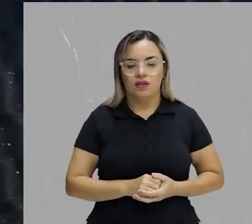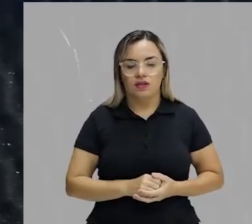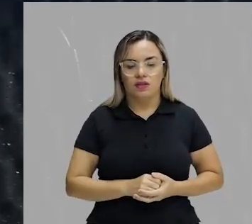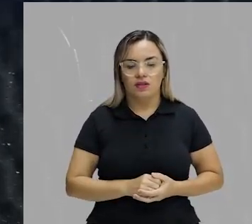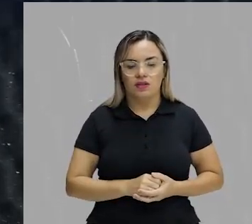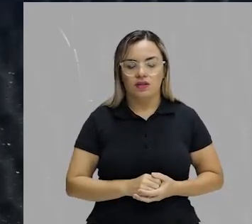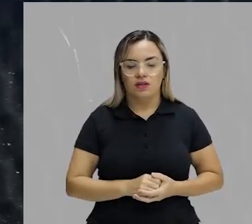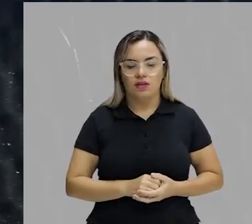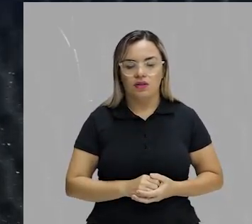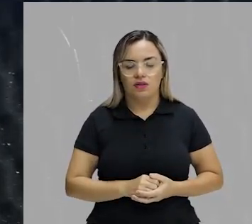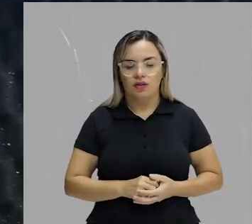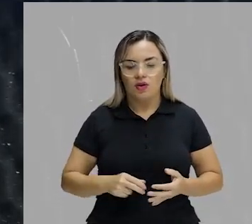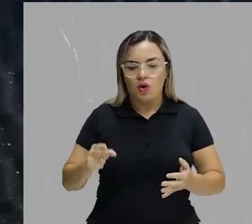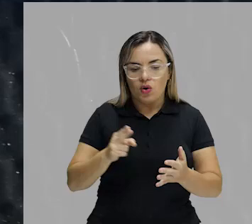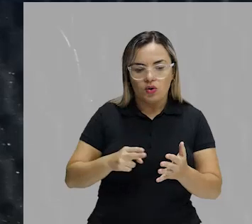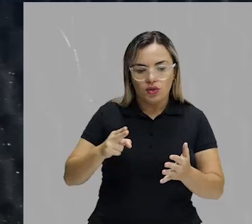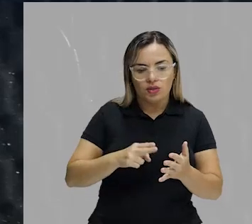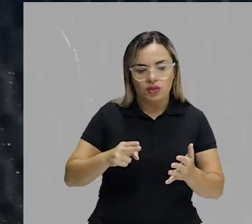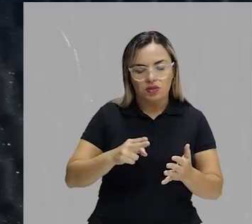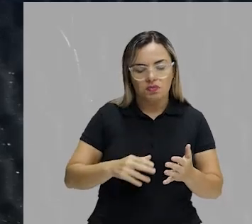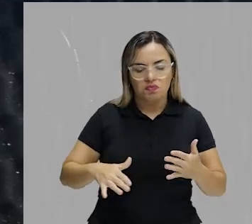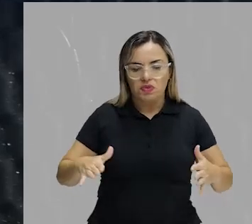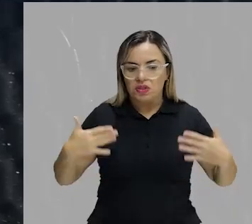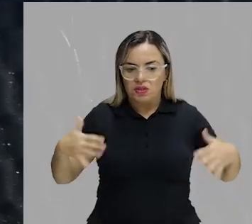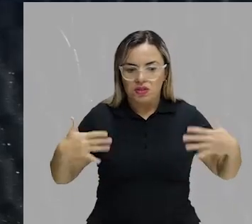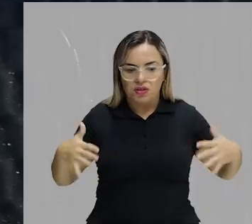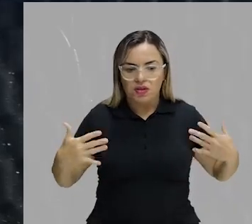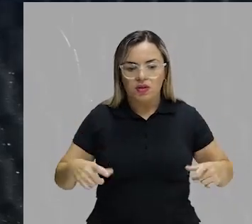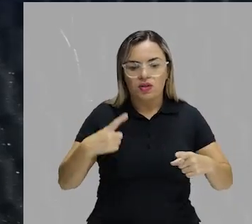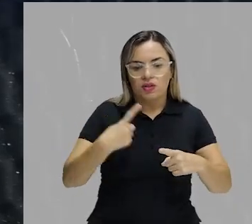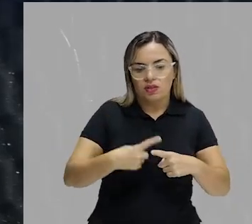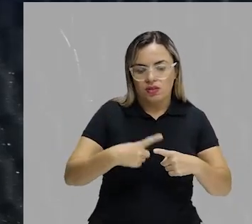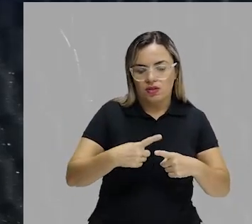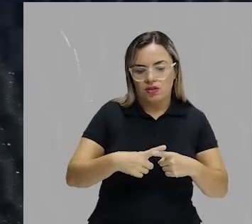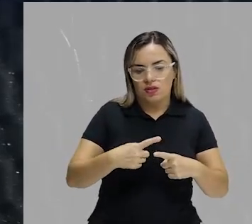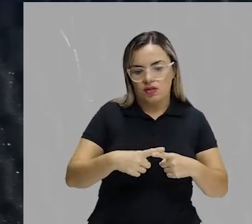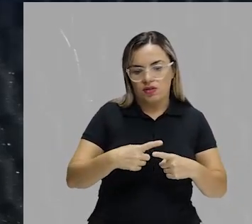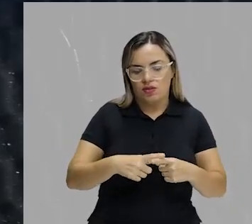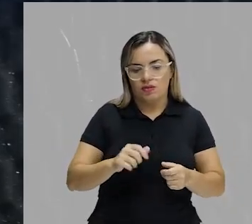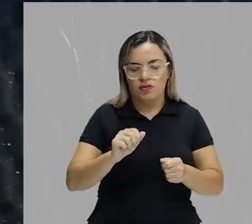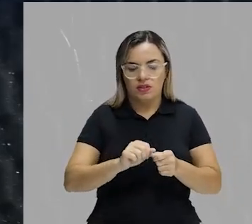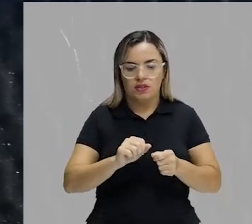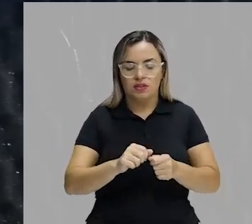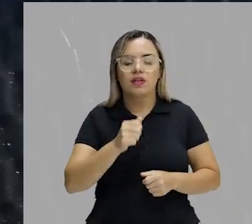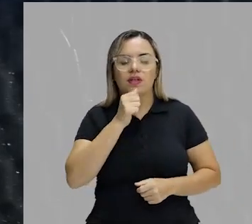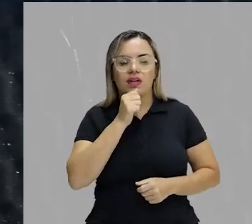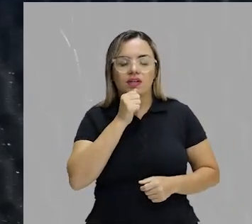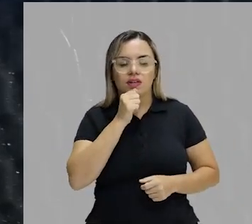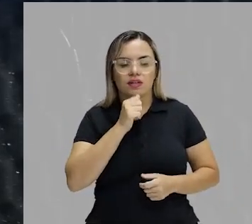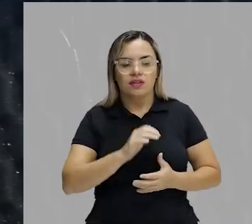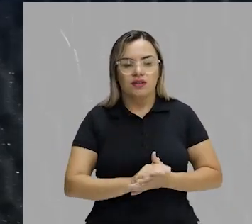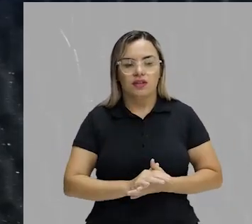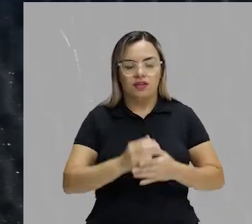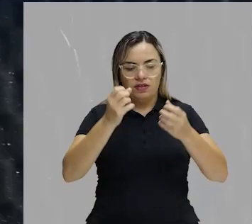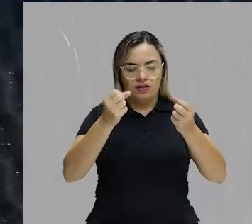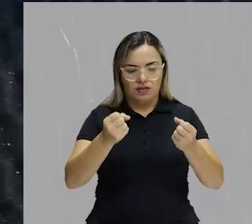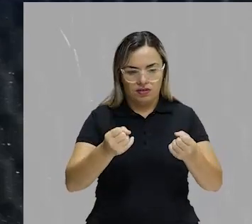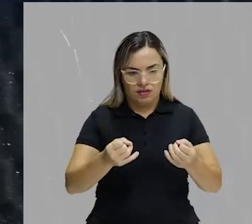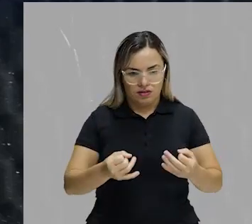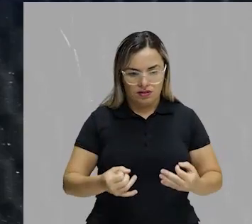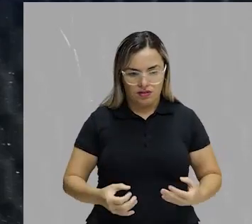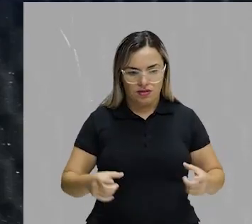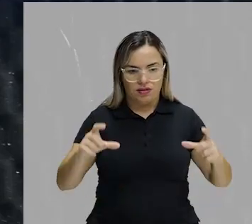as orações coordenadas sindéticas. Aditivas, adversativas,